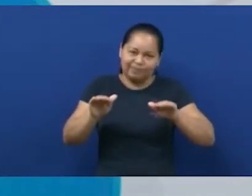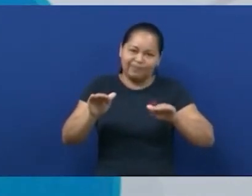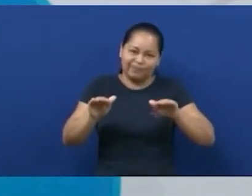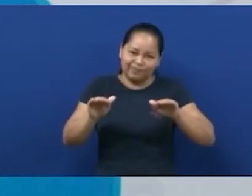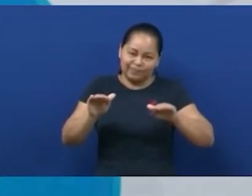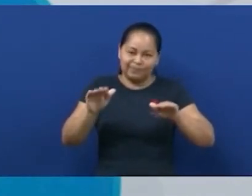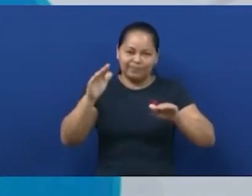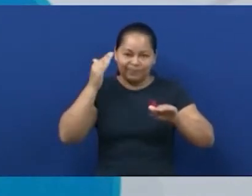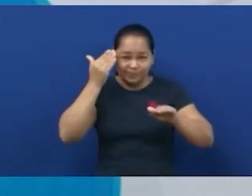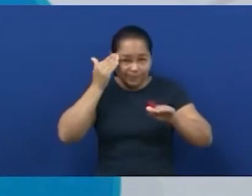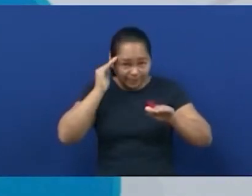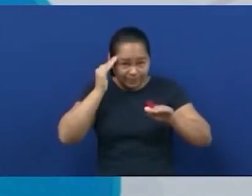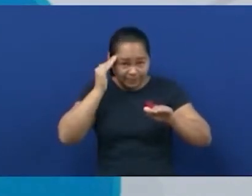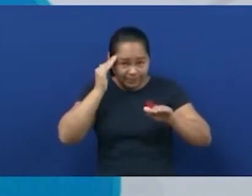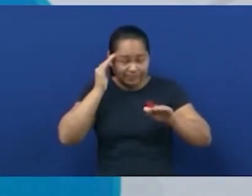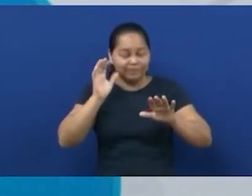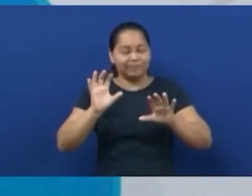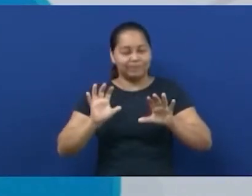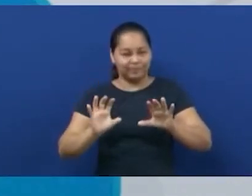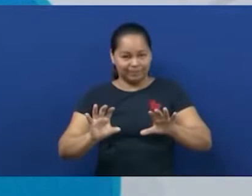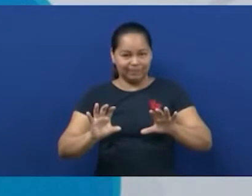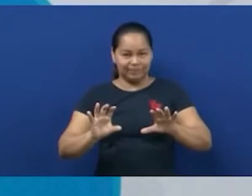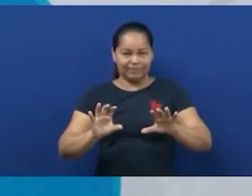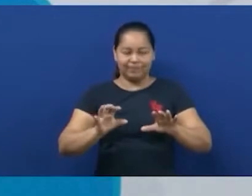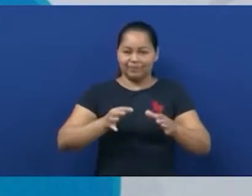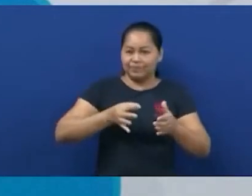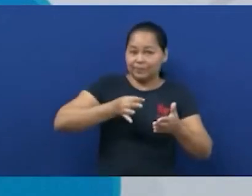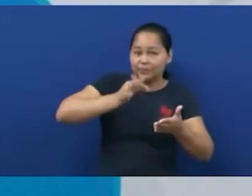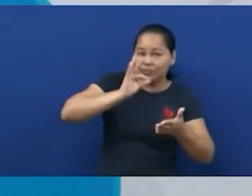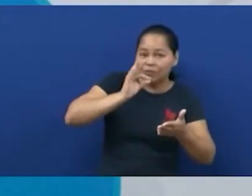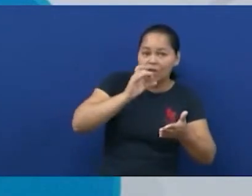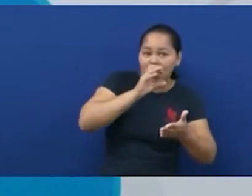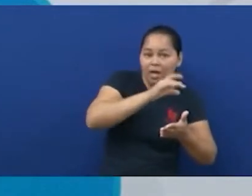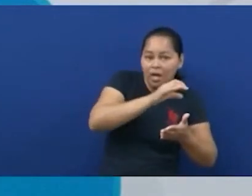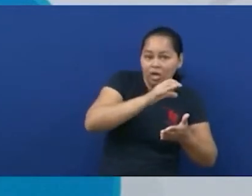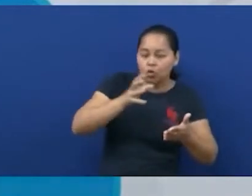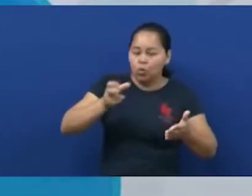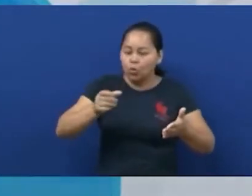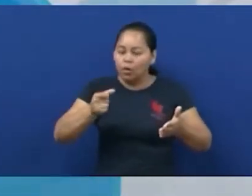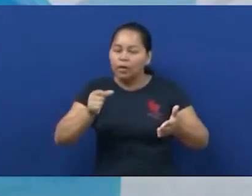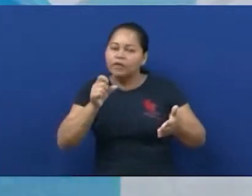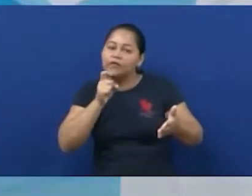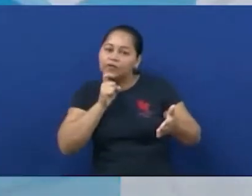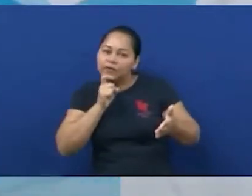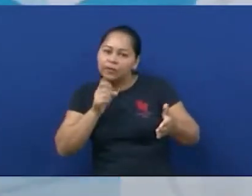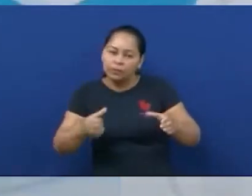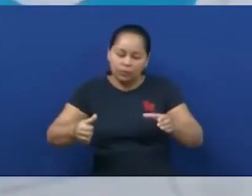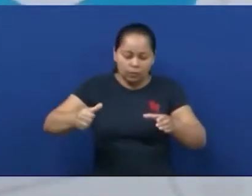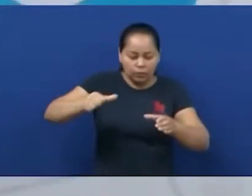em equilíbrio. Então, eu vou ter uma temperatura boa para beber o meu café com leite.